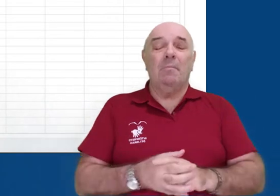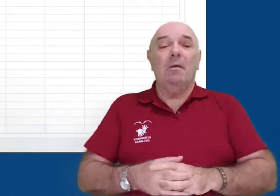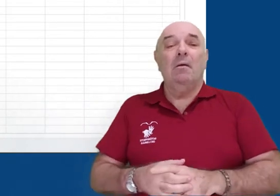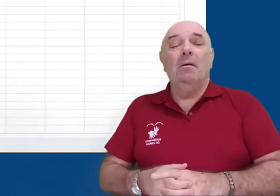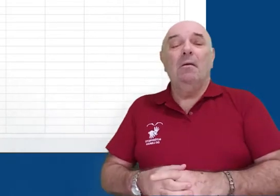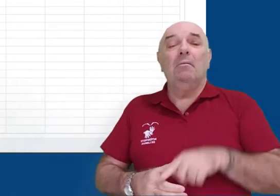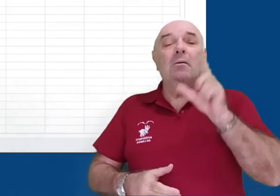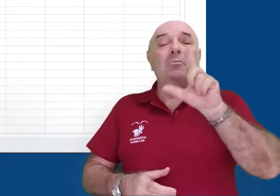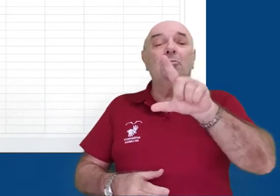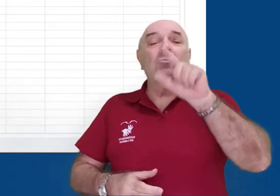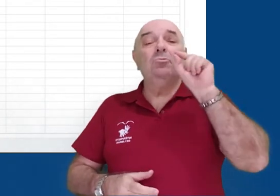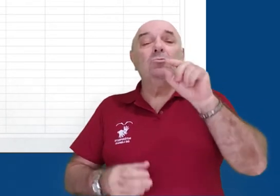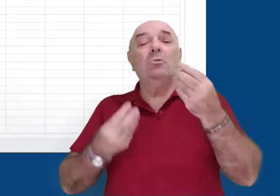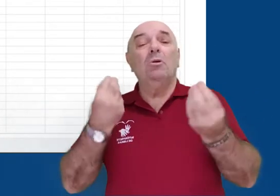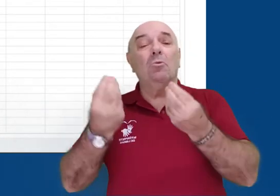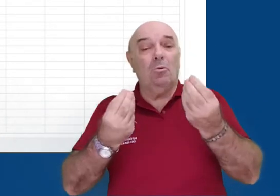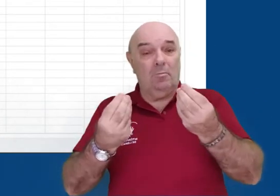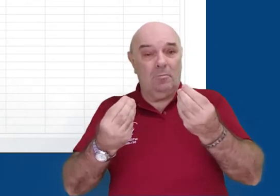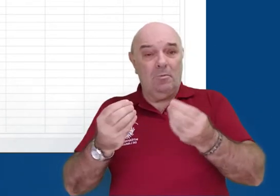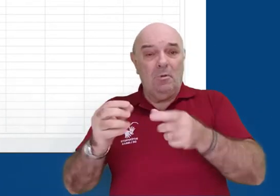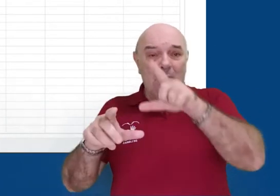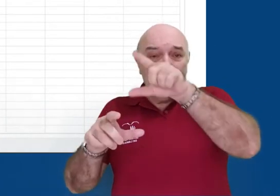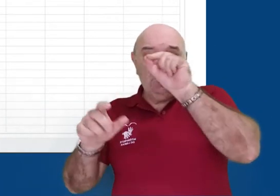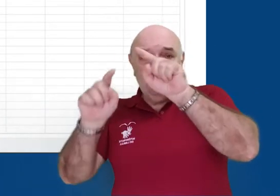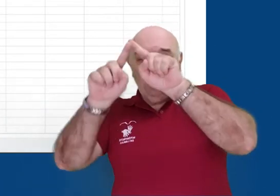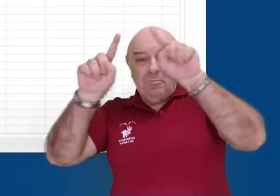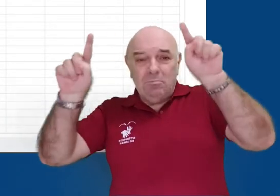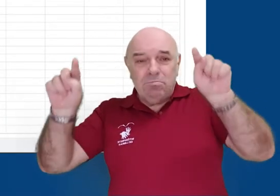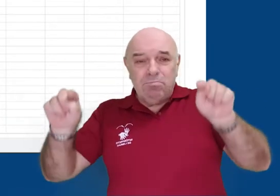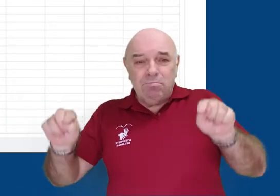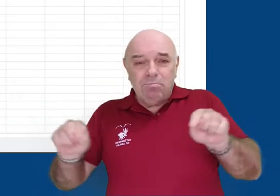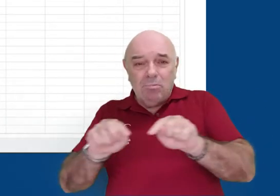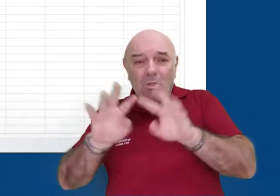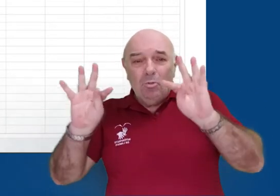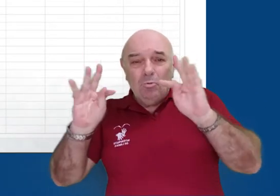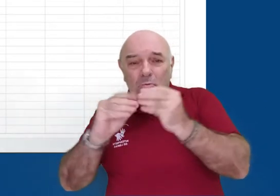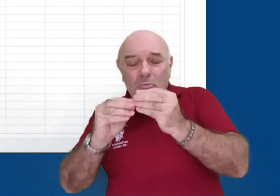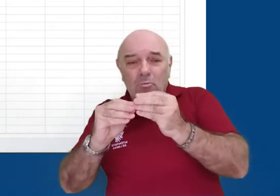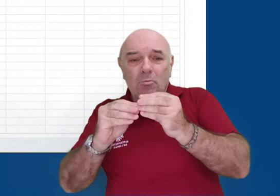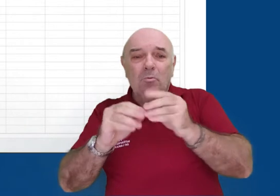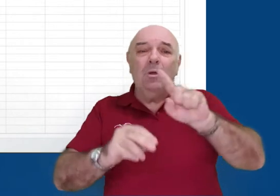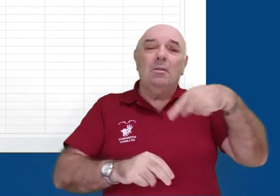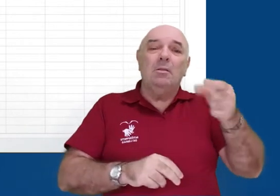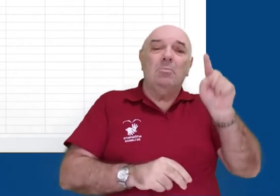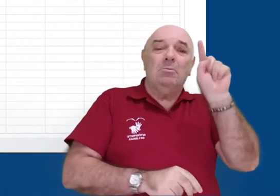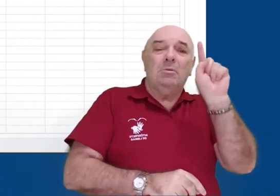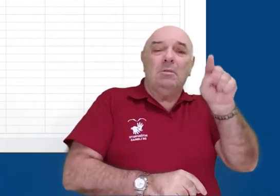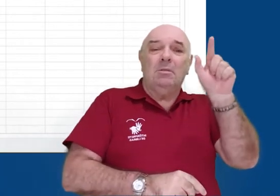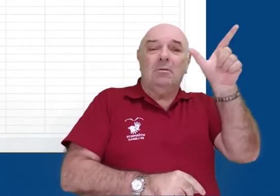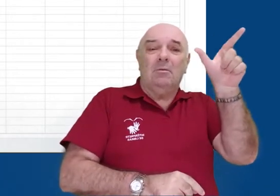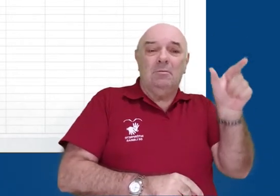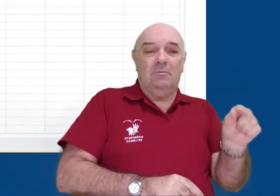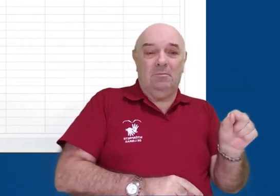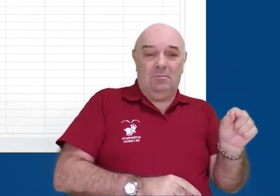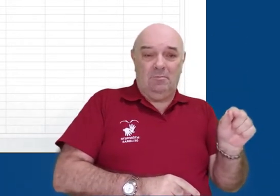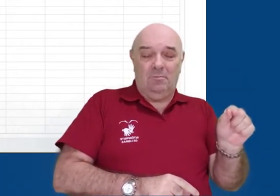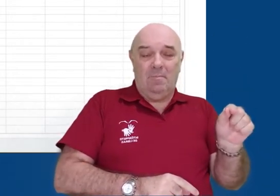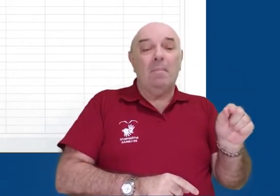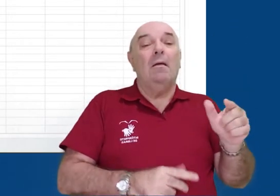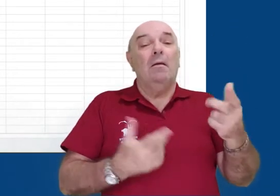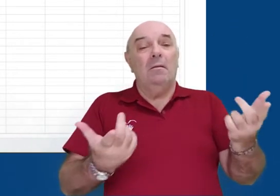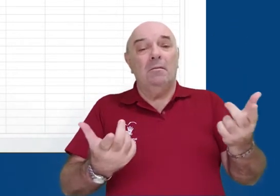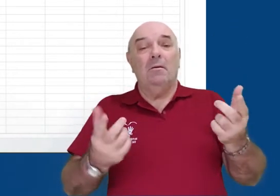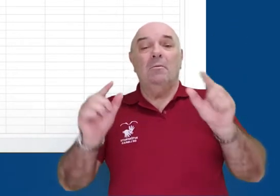selecionamos a área que o filtro irá funcionar e clicamos nele para utilizar o filtro é interessante que é só tabela contém um cabeçalho